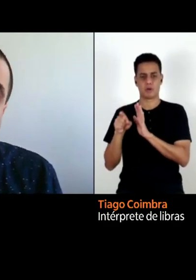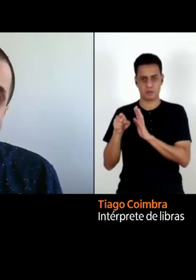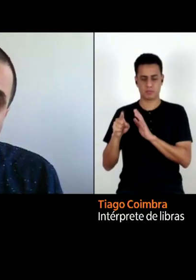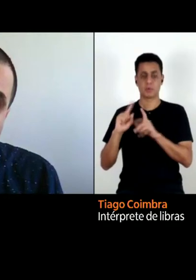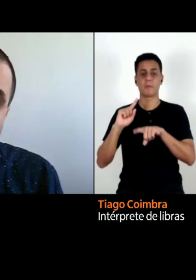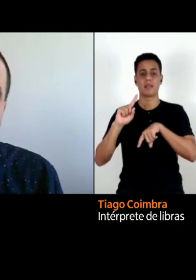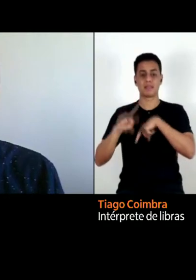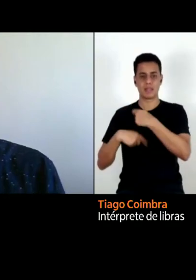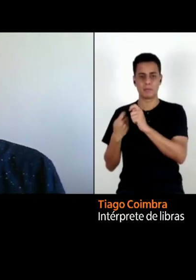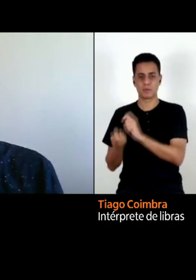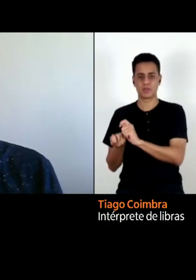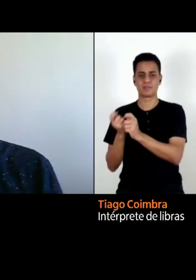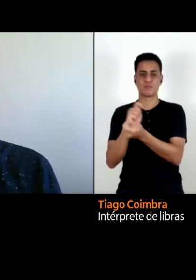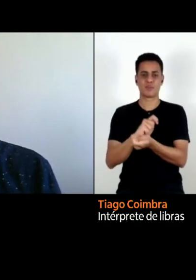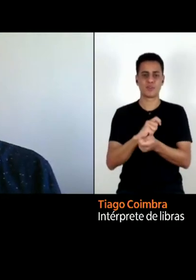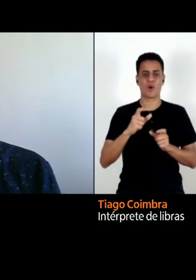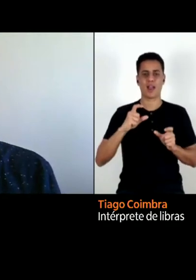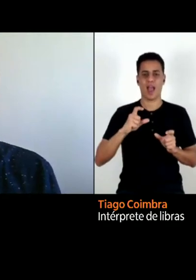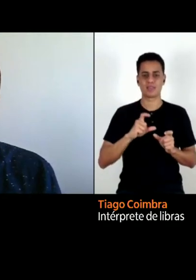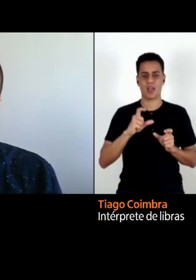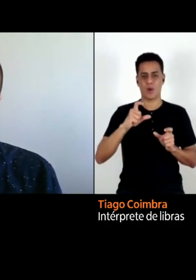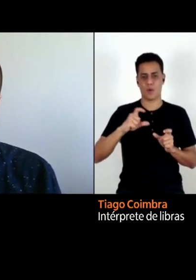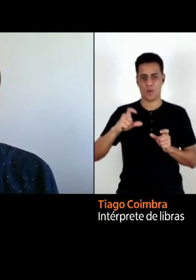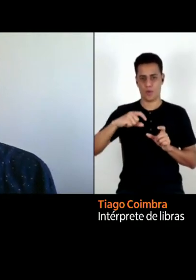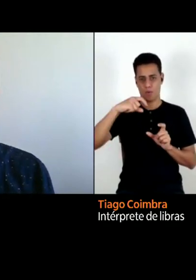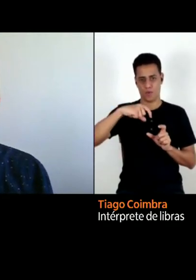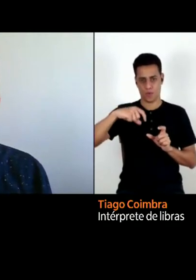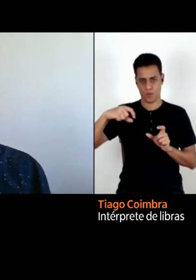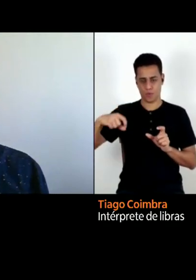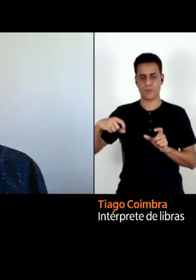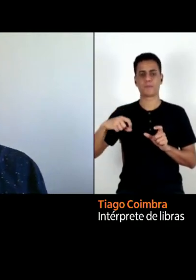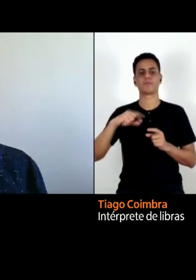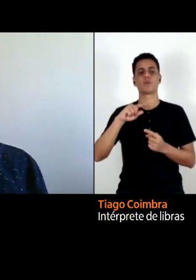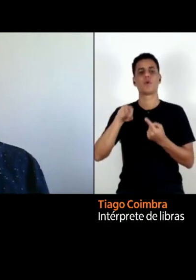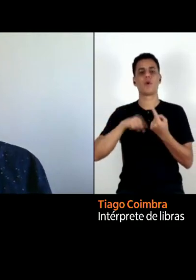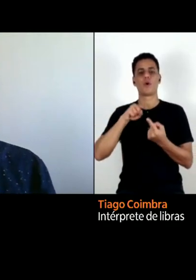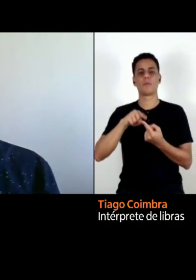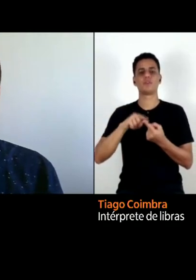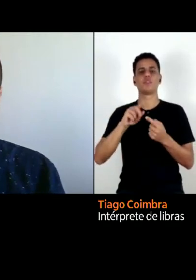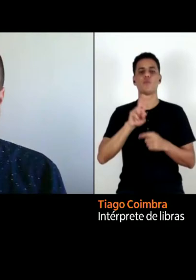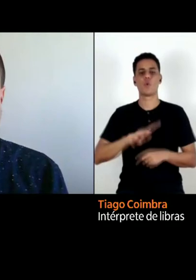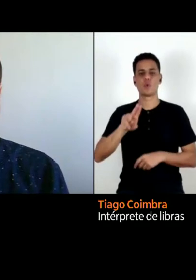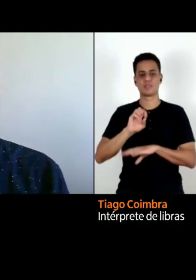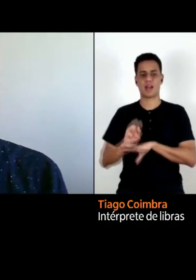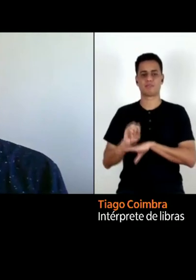cartões fotográficos com destino aos aparelhos mutoscópio.